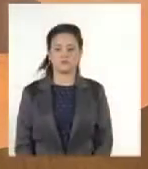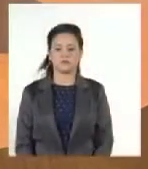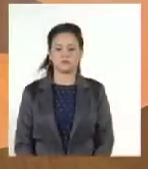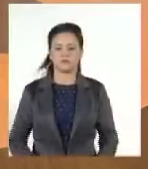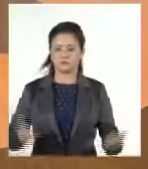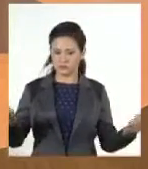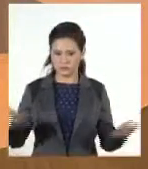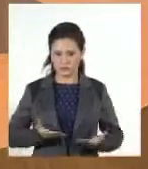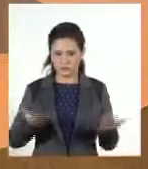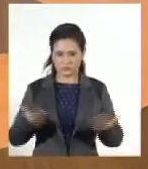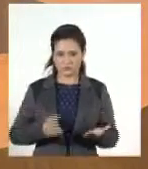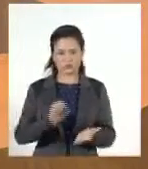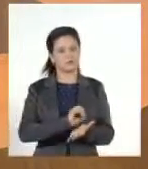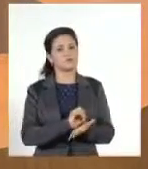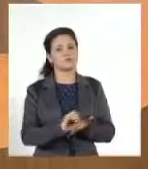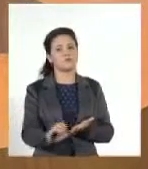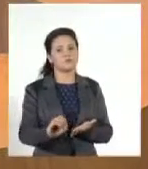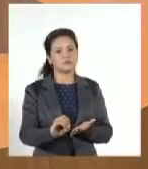pela perda